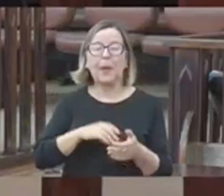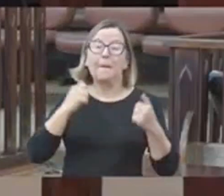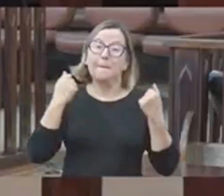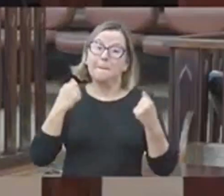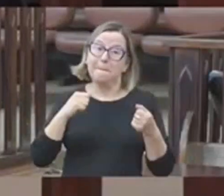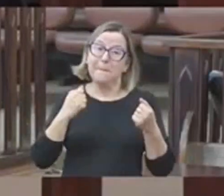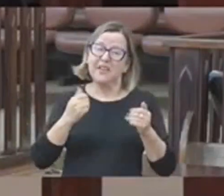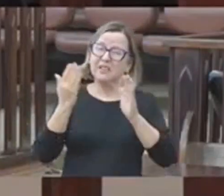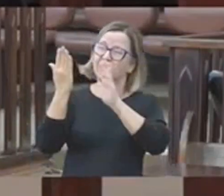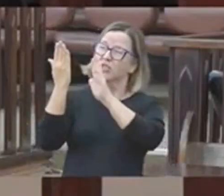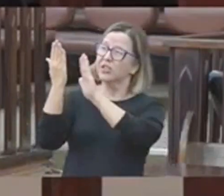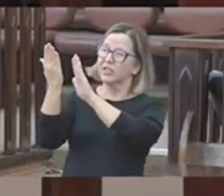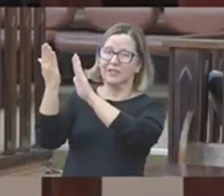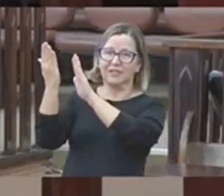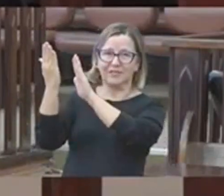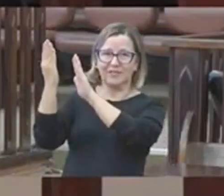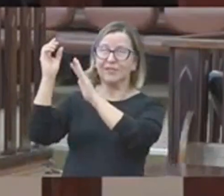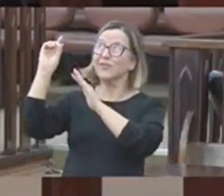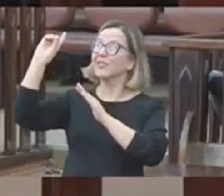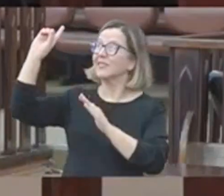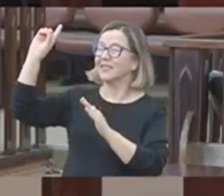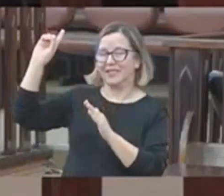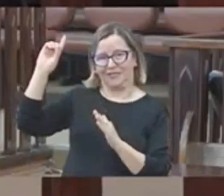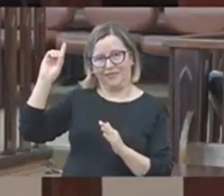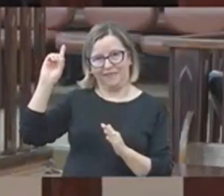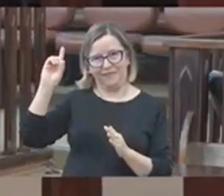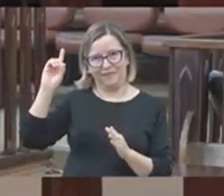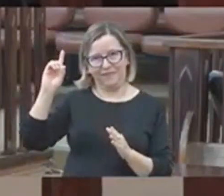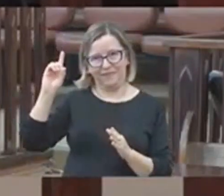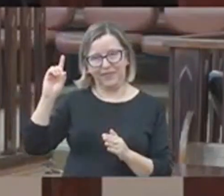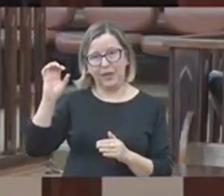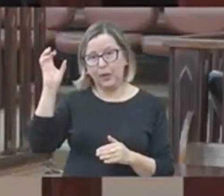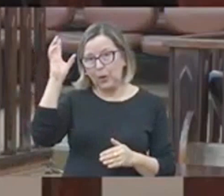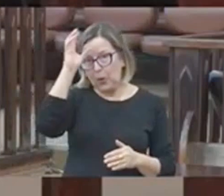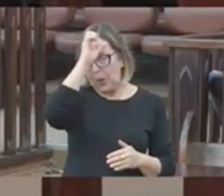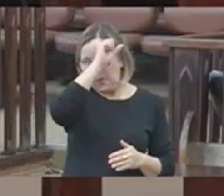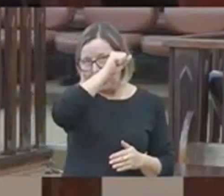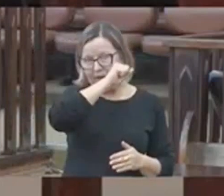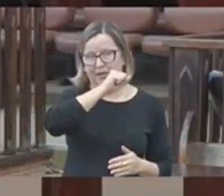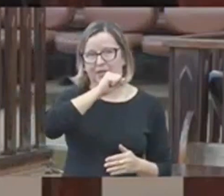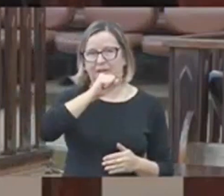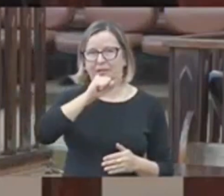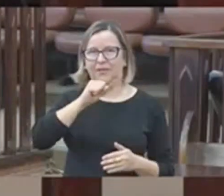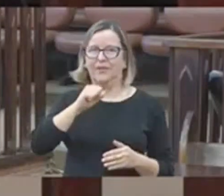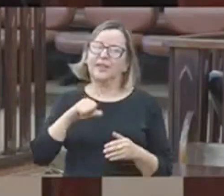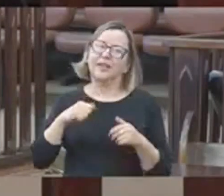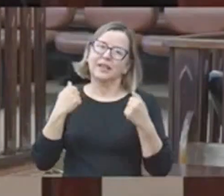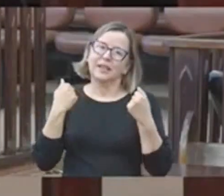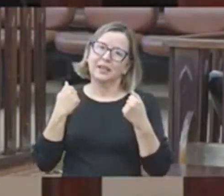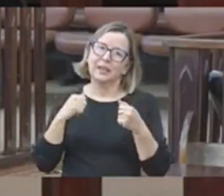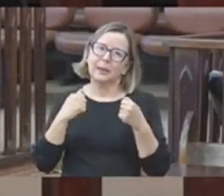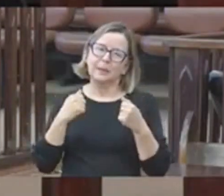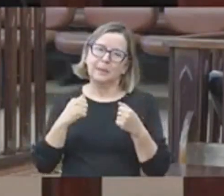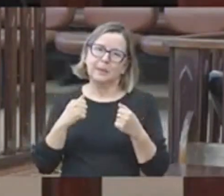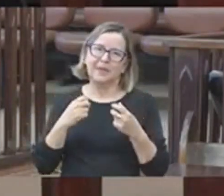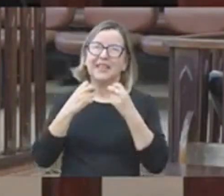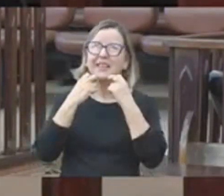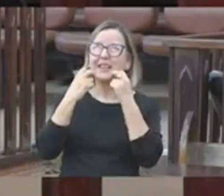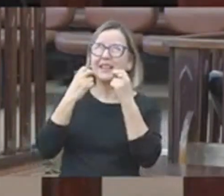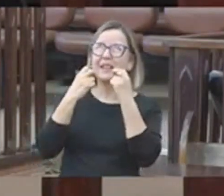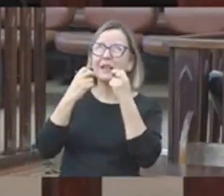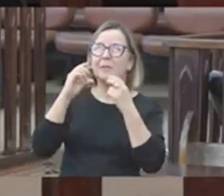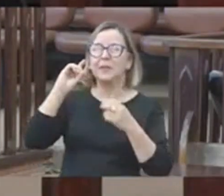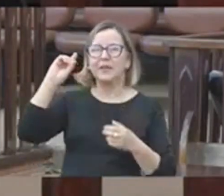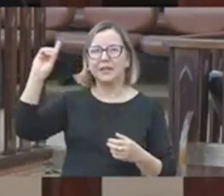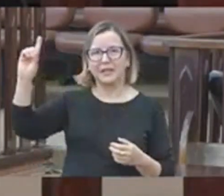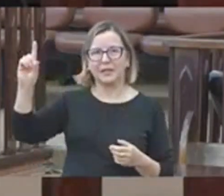precisa chegar diante do Senhor, compreendendo a sua inadequação. Eu preciso diante do Senhor a cada